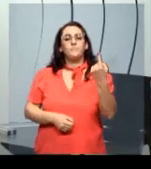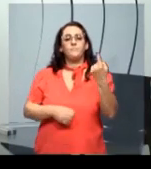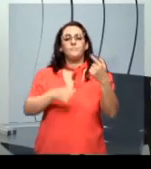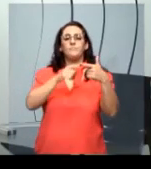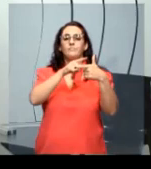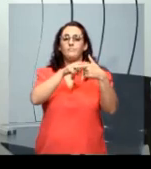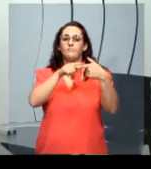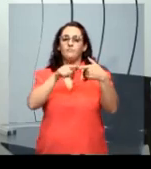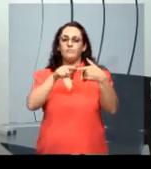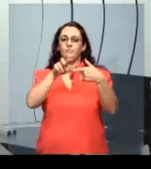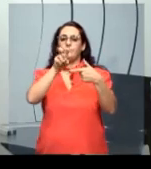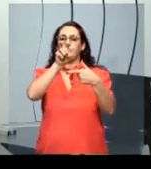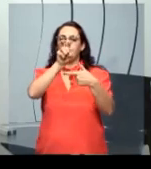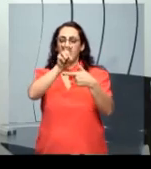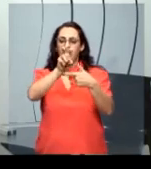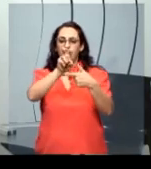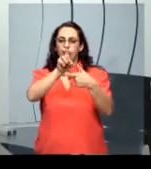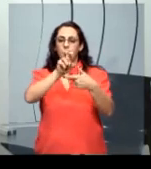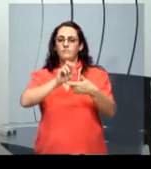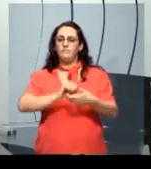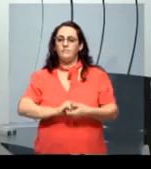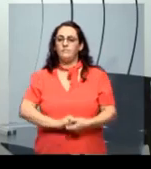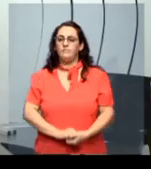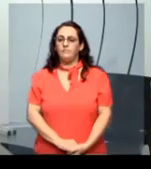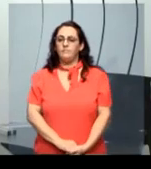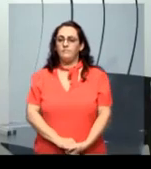1, opa,